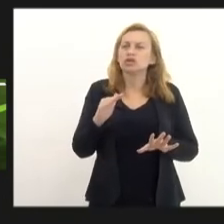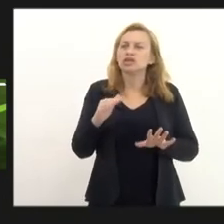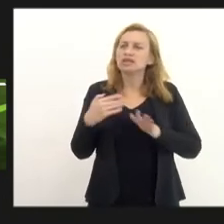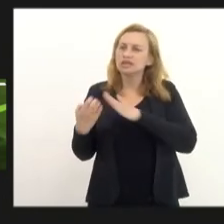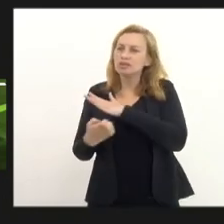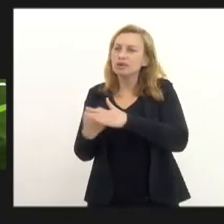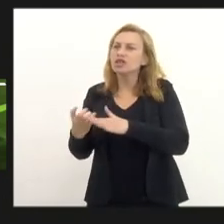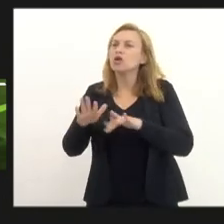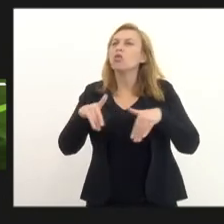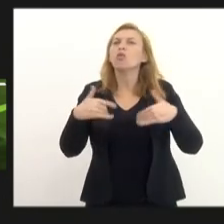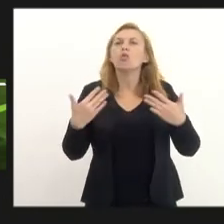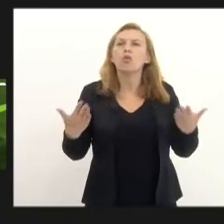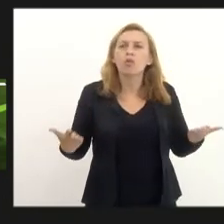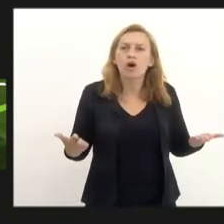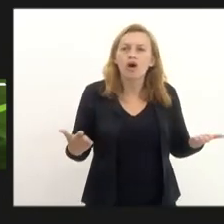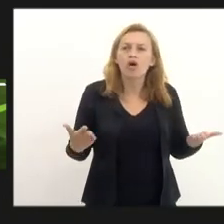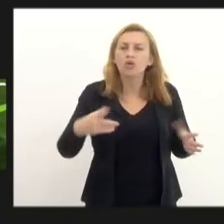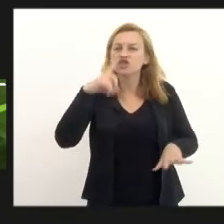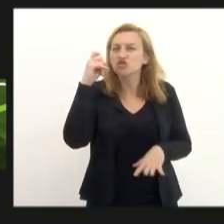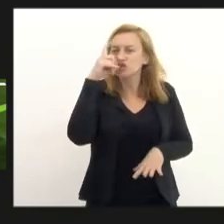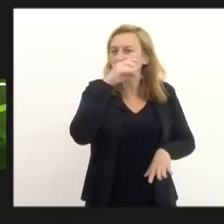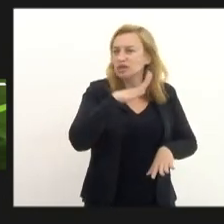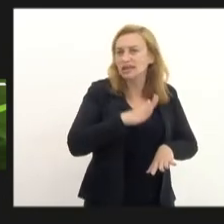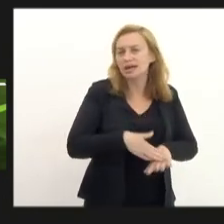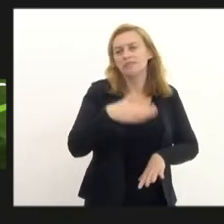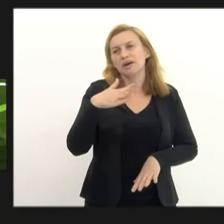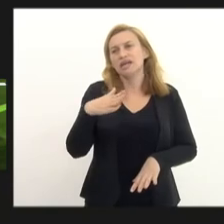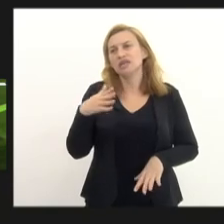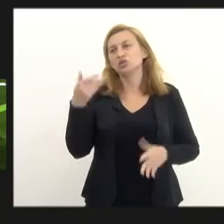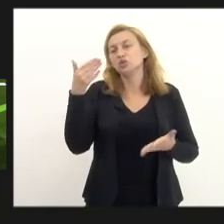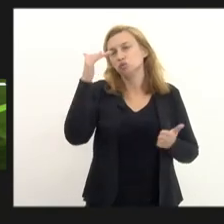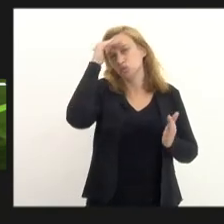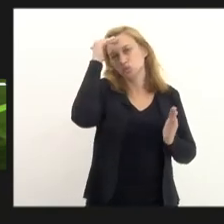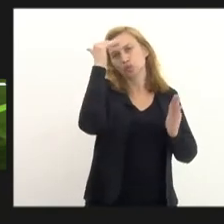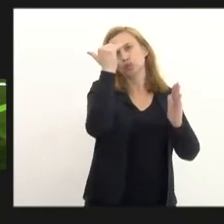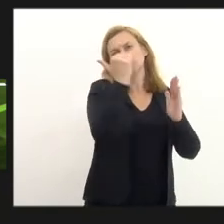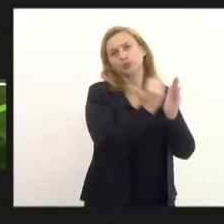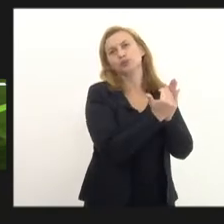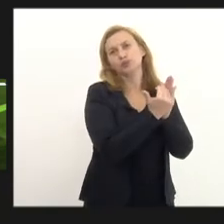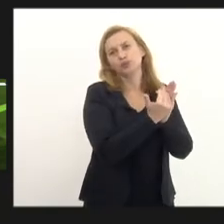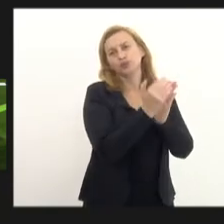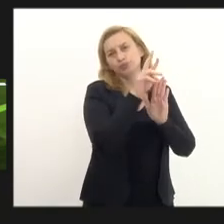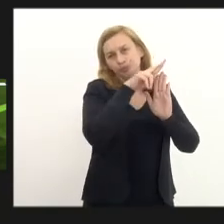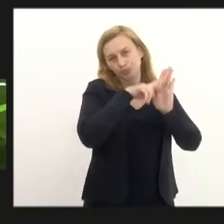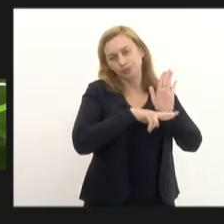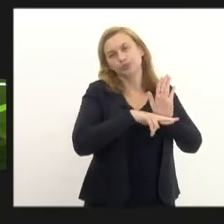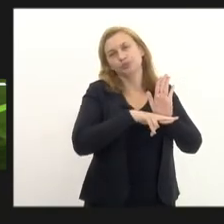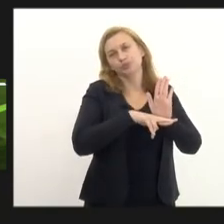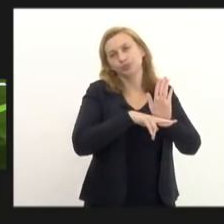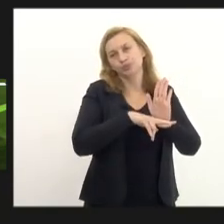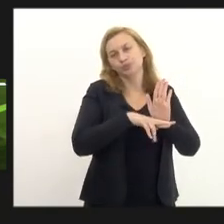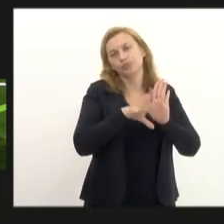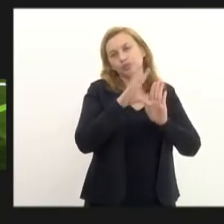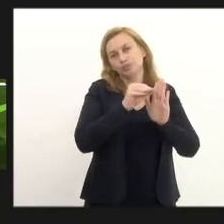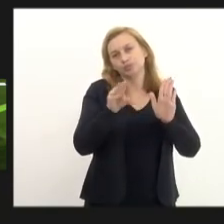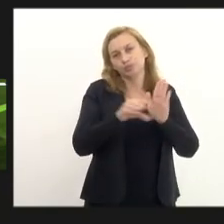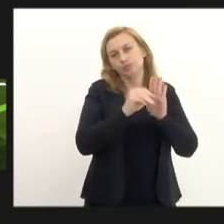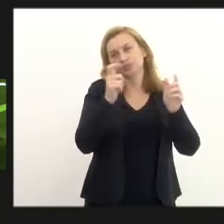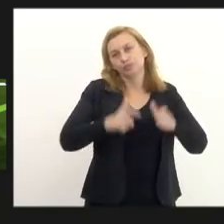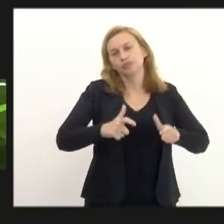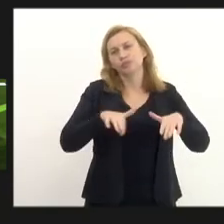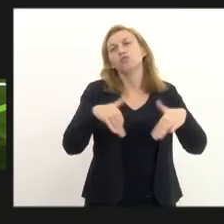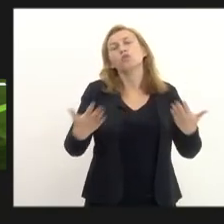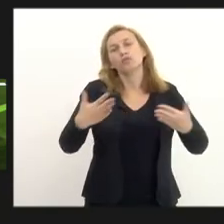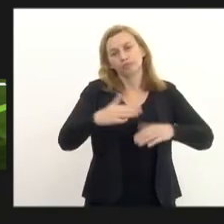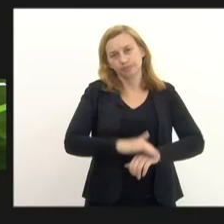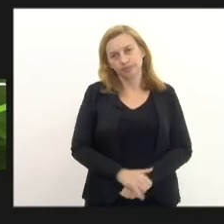operadoras, qual é a maior dificuldade no cumprimento das regras do conteúdo local?